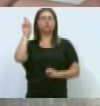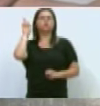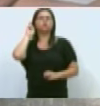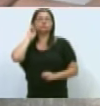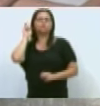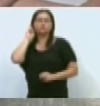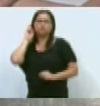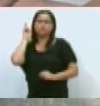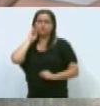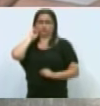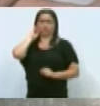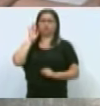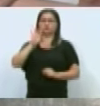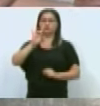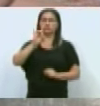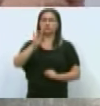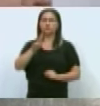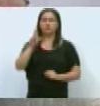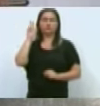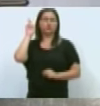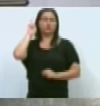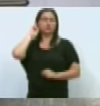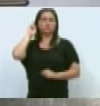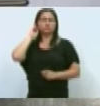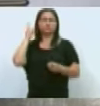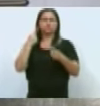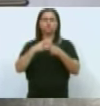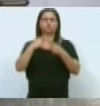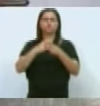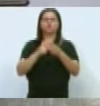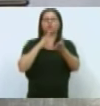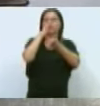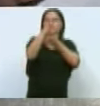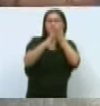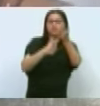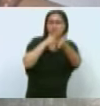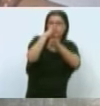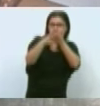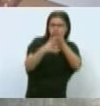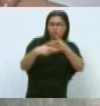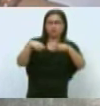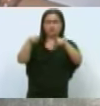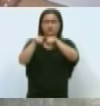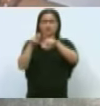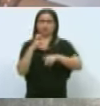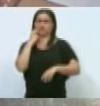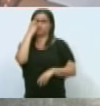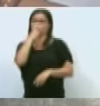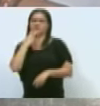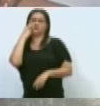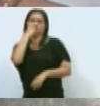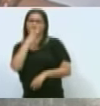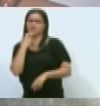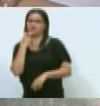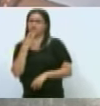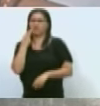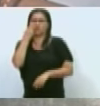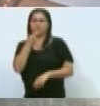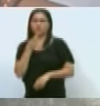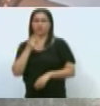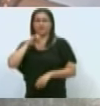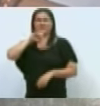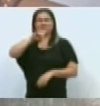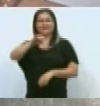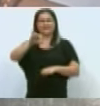são simplesmente surdo, porque ele tem a linguagem das mãos e também pode falar como a Manuela, se a família investir, levar